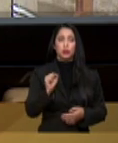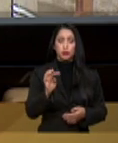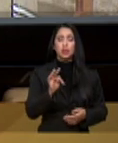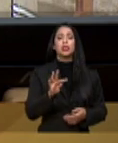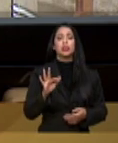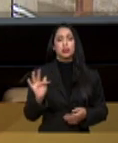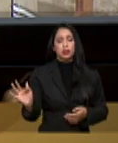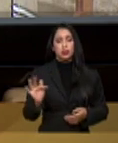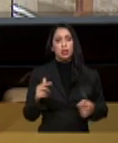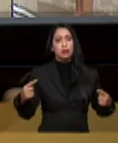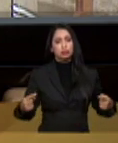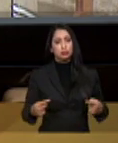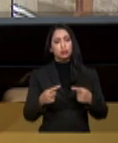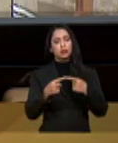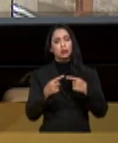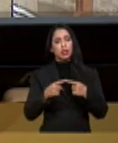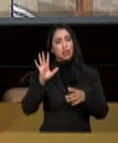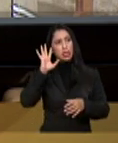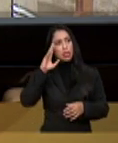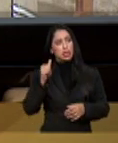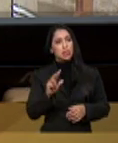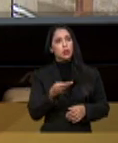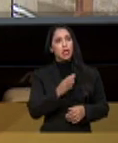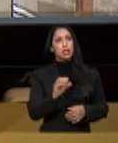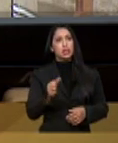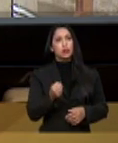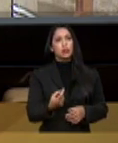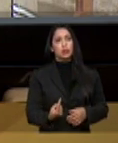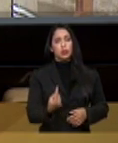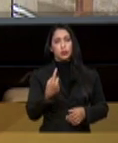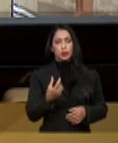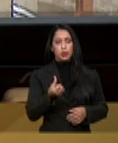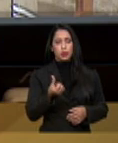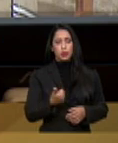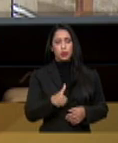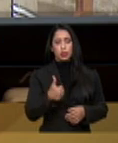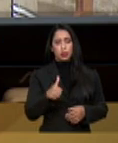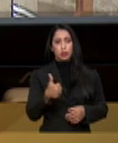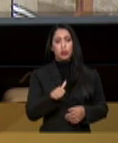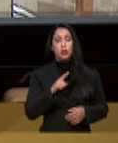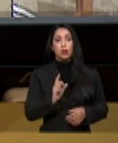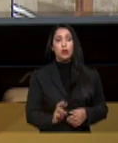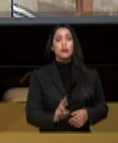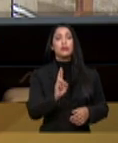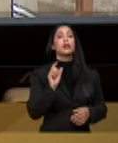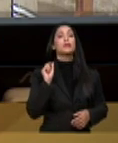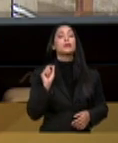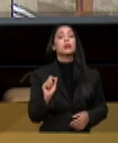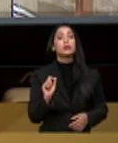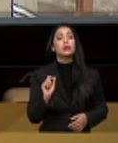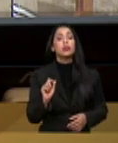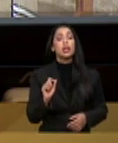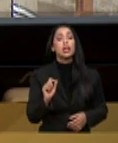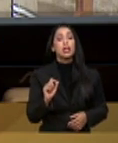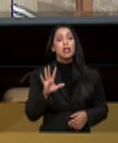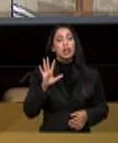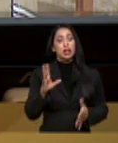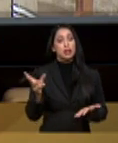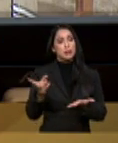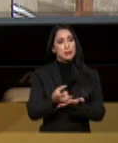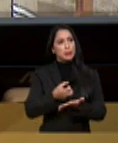em consonância com a decisão plenária no HC 81.611, refere-se ao lançamento definitivo do